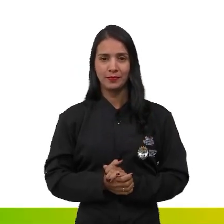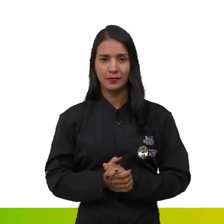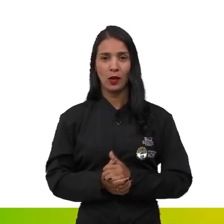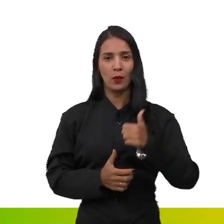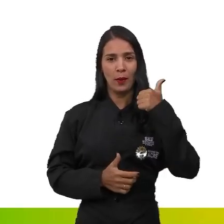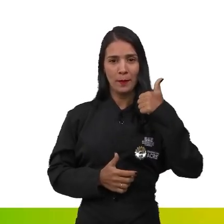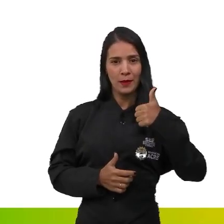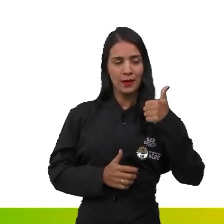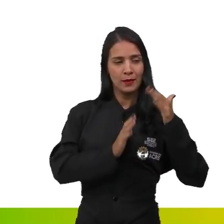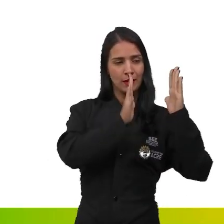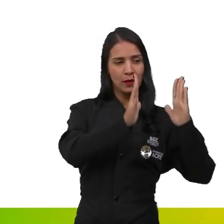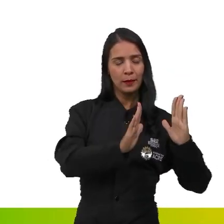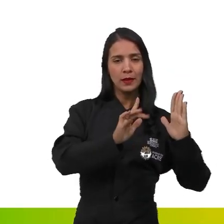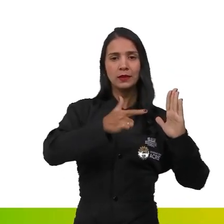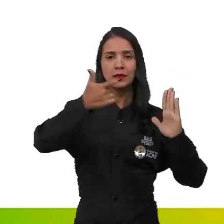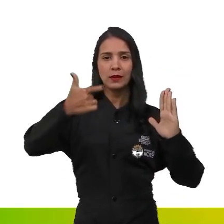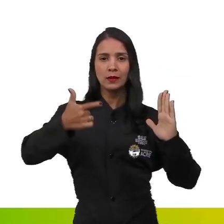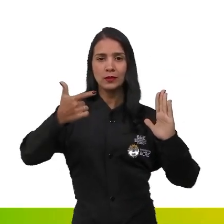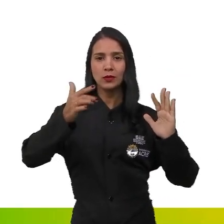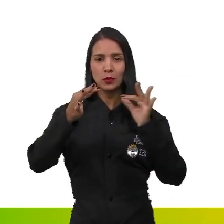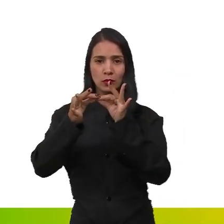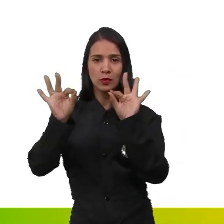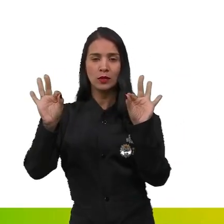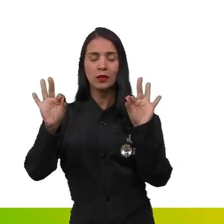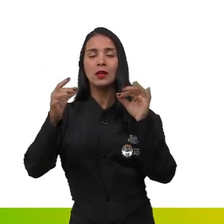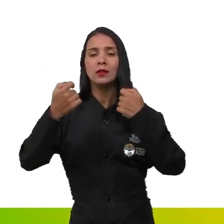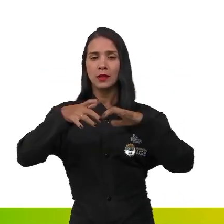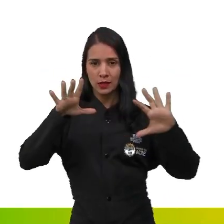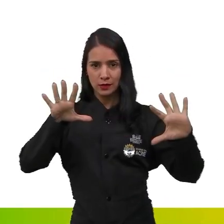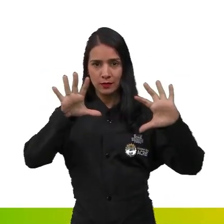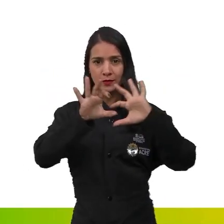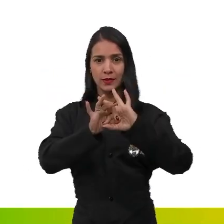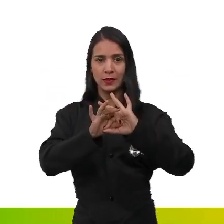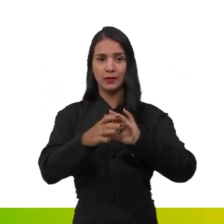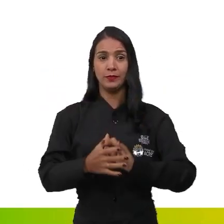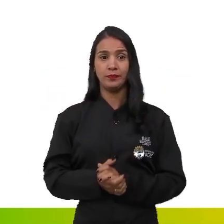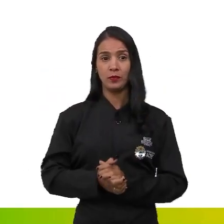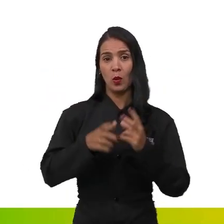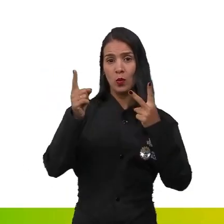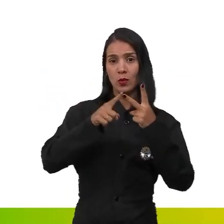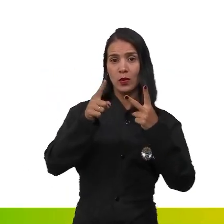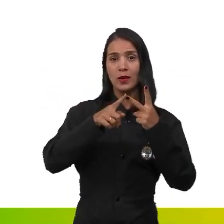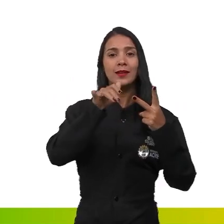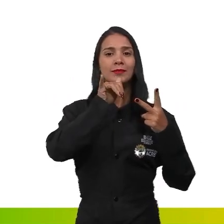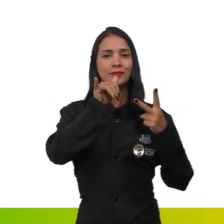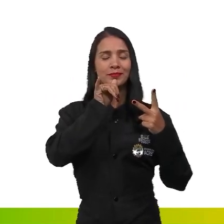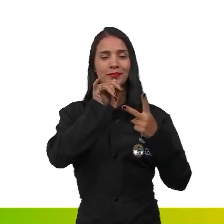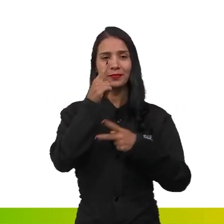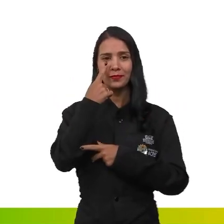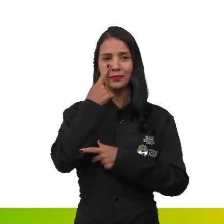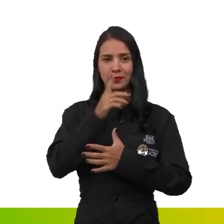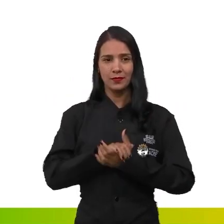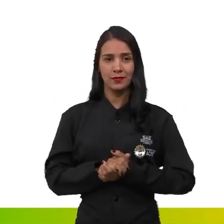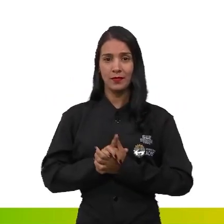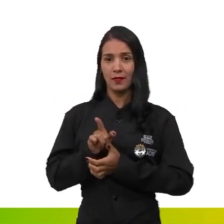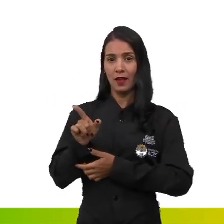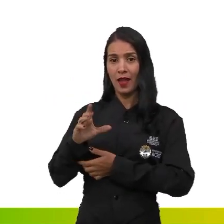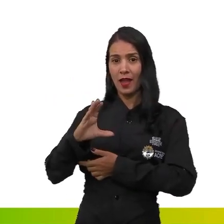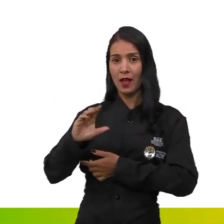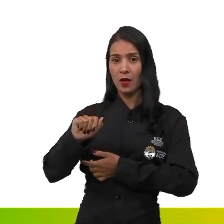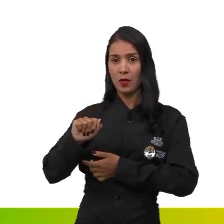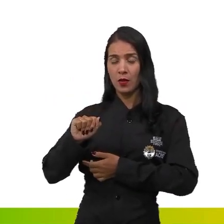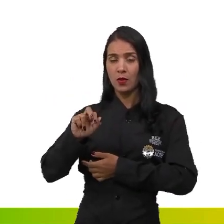primeira e a minha segunda oração. O meu segundo é o seguinte: Carlos está